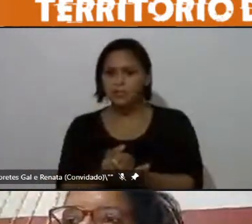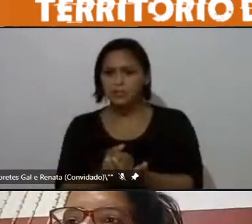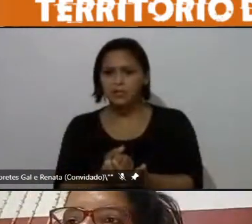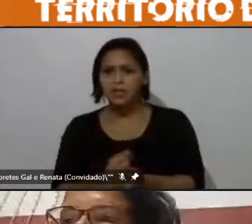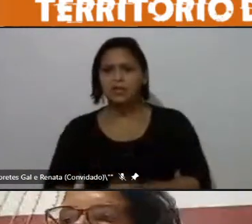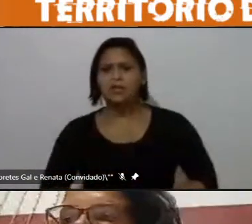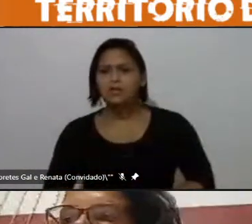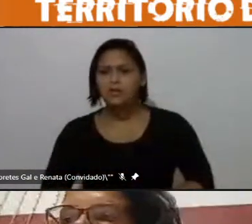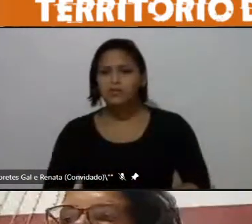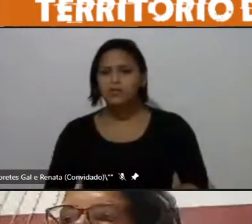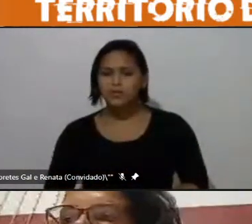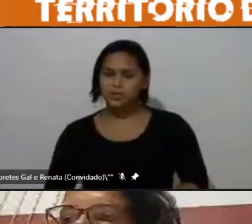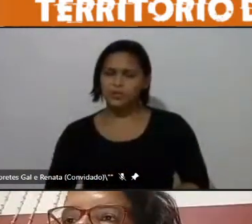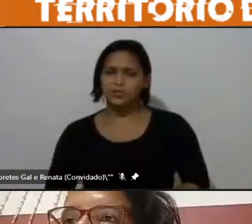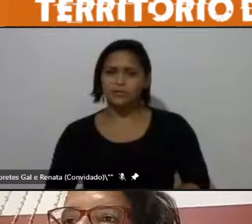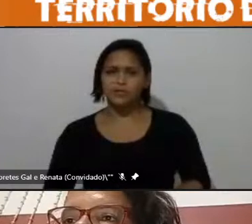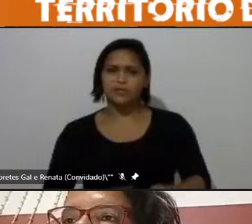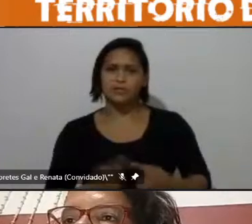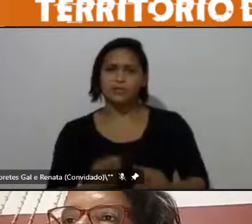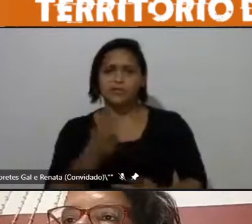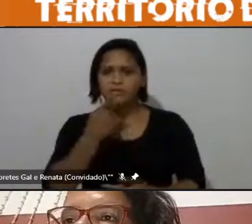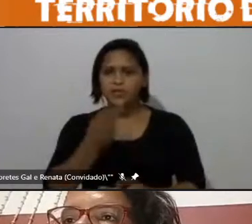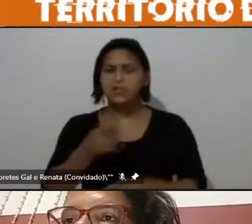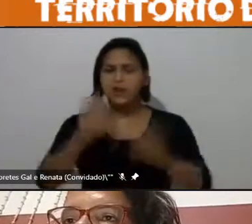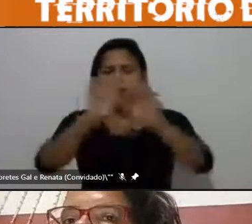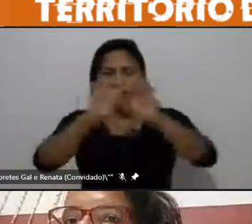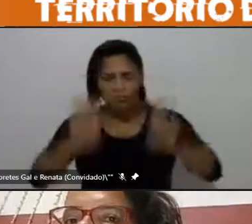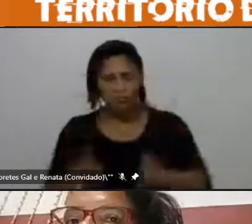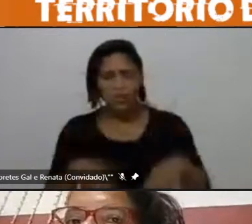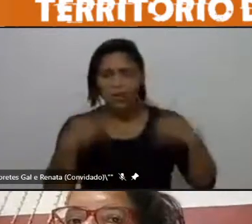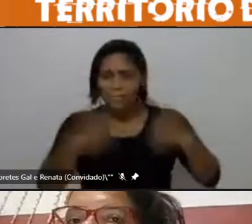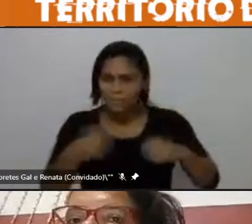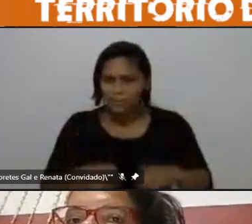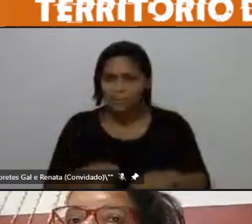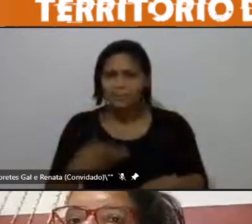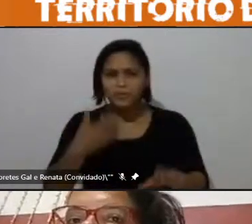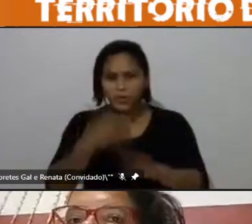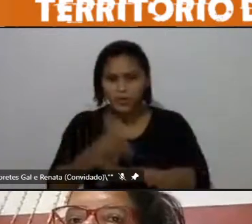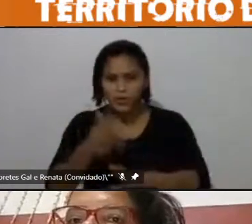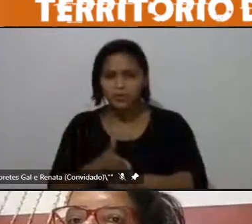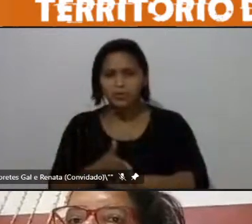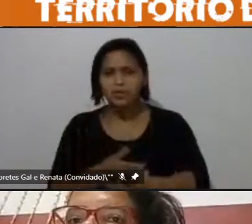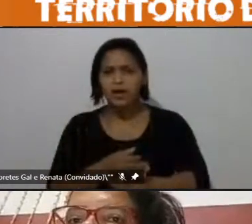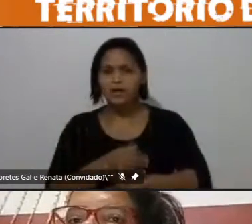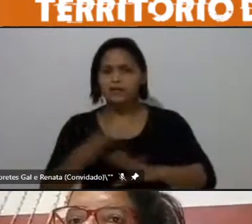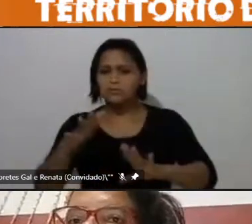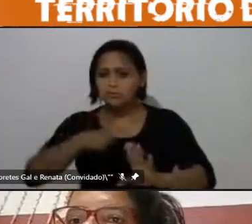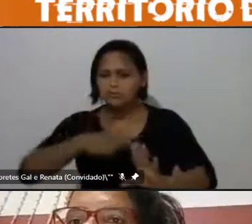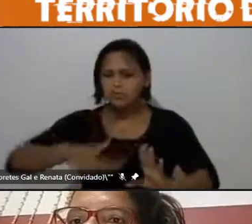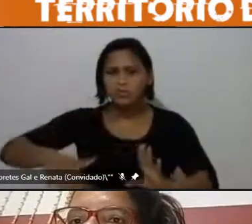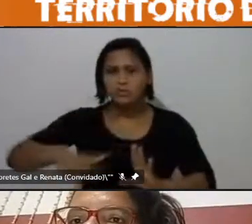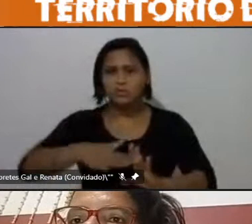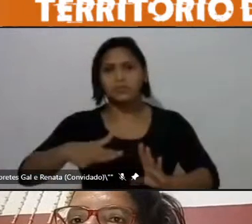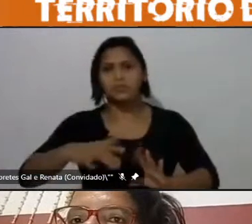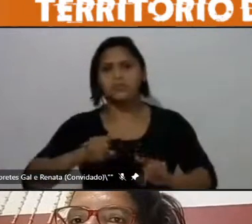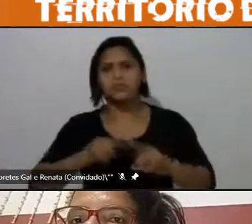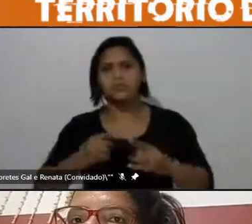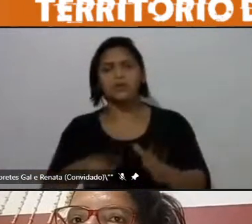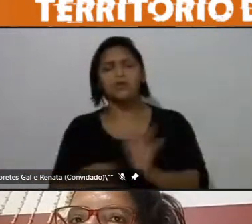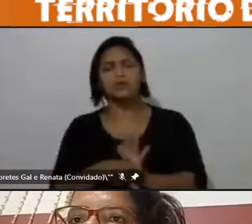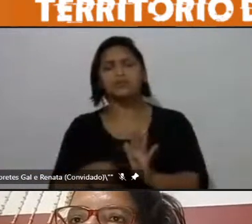Então, essa reestrutura ela tem que ser colocada e tensionada pelos movimentos. E como o